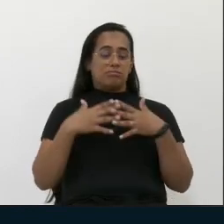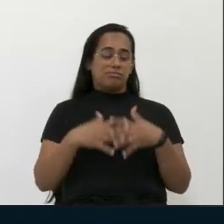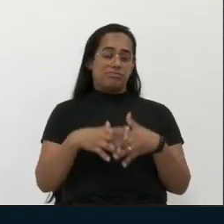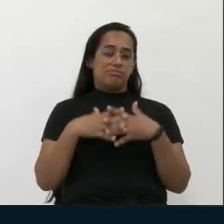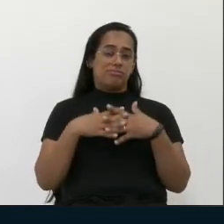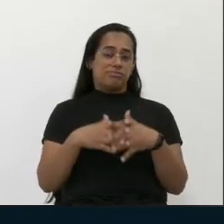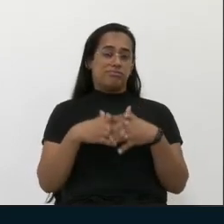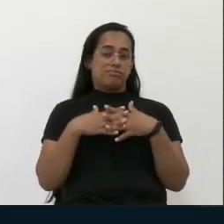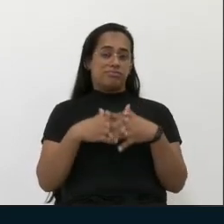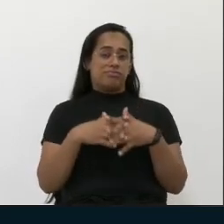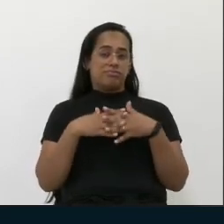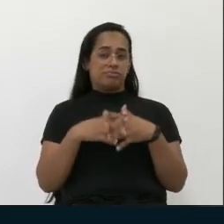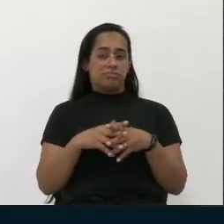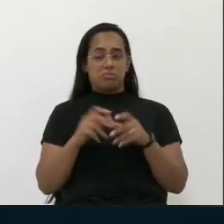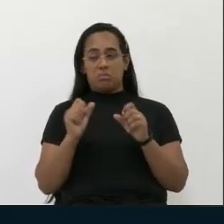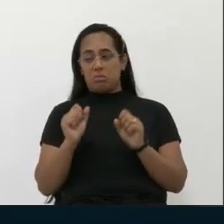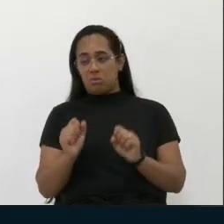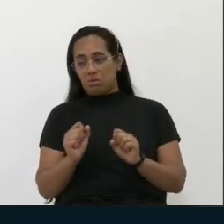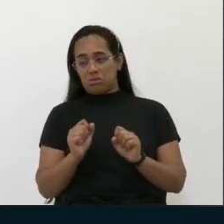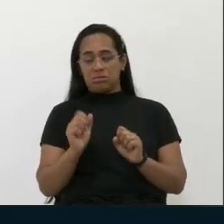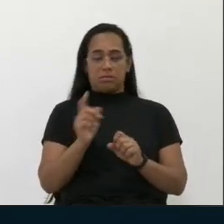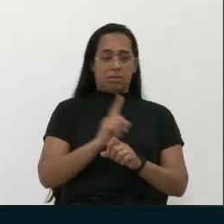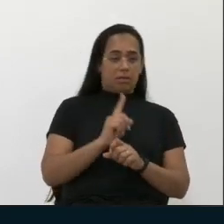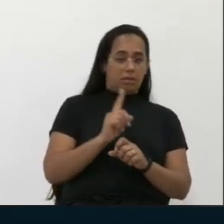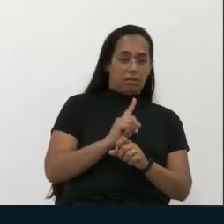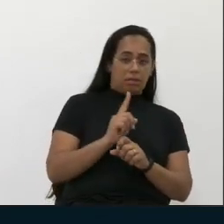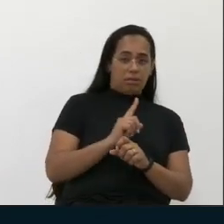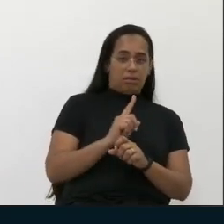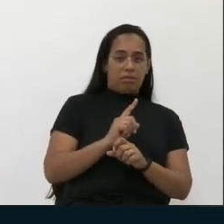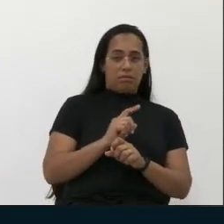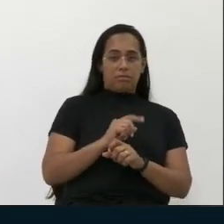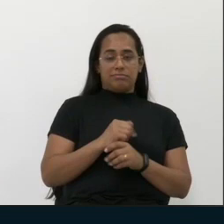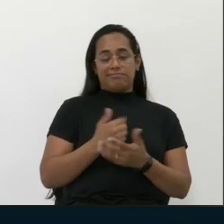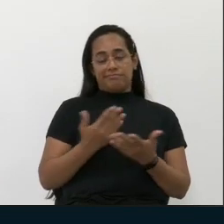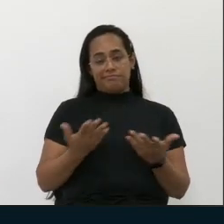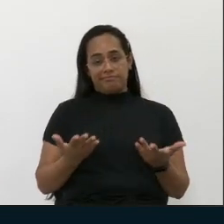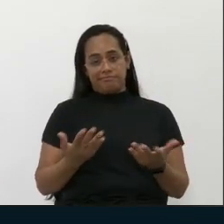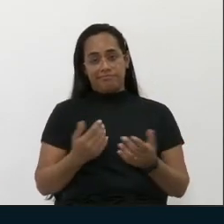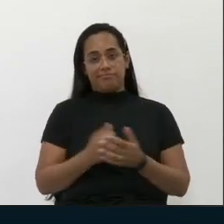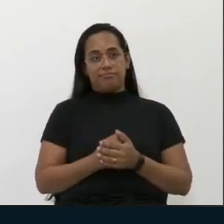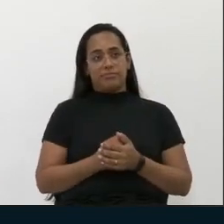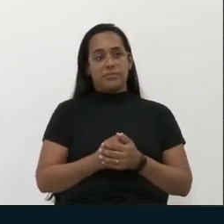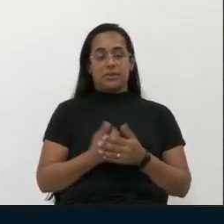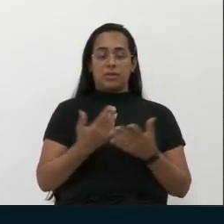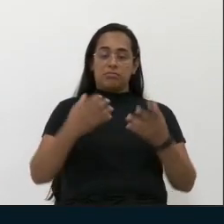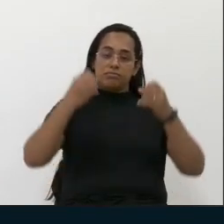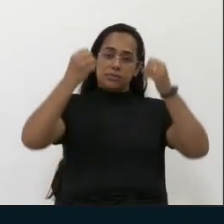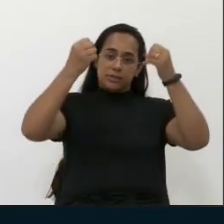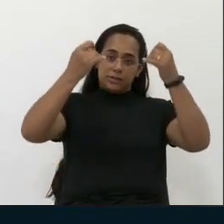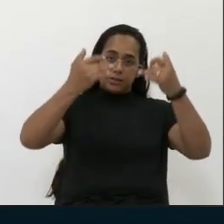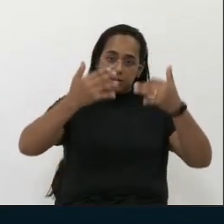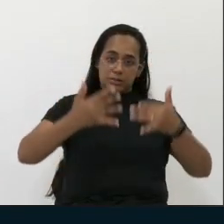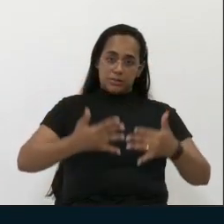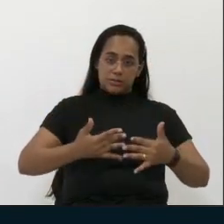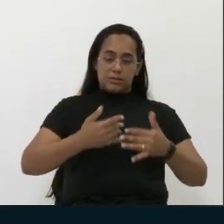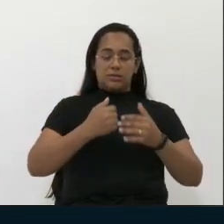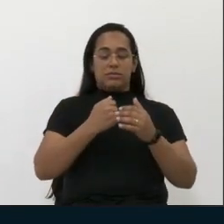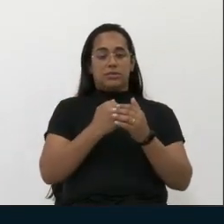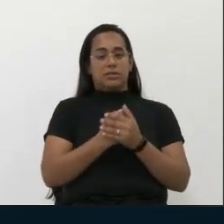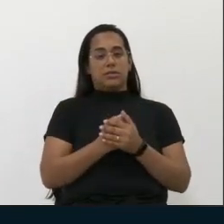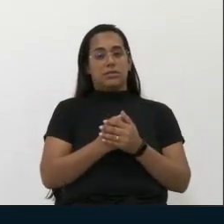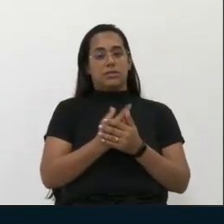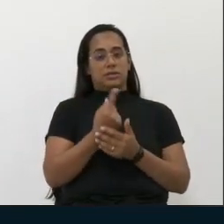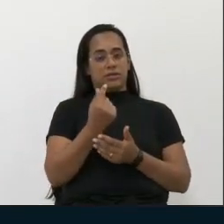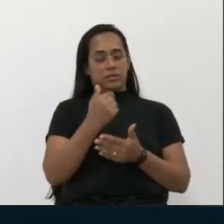confusão, se pode, não pode, para levar vantagem. Então, gostaria só de deixar devidamente esclarecido, são recursos federais, os contratos estão